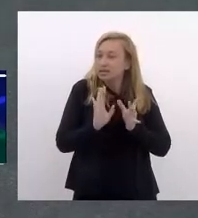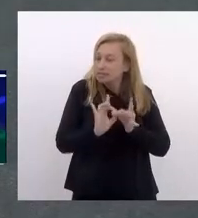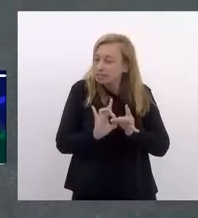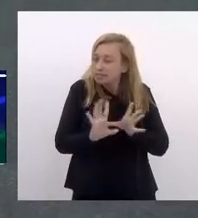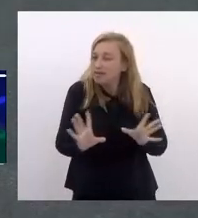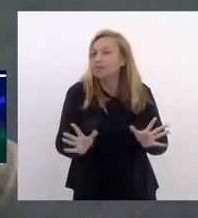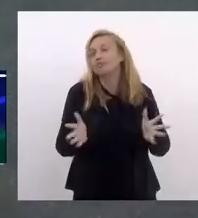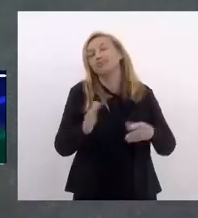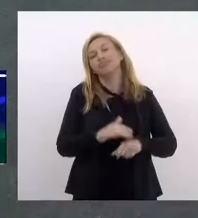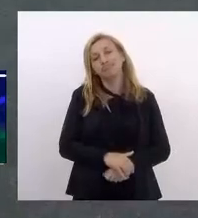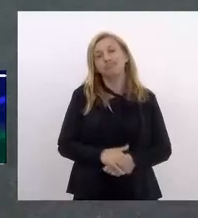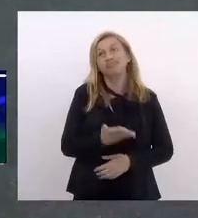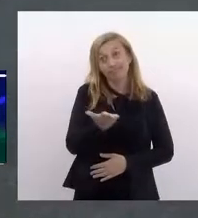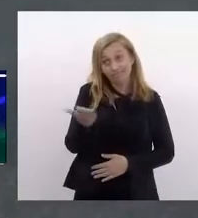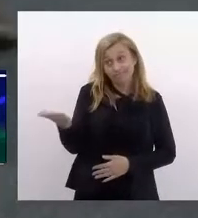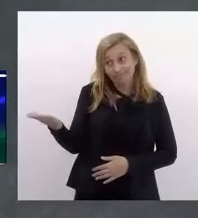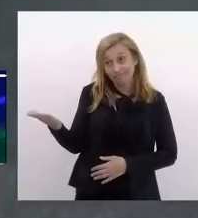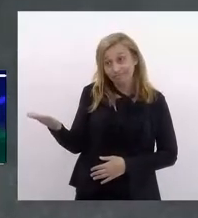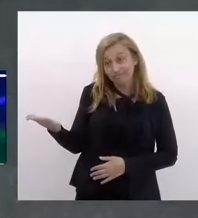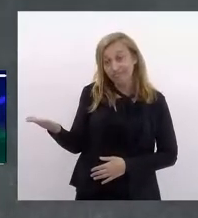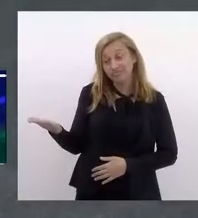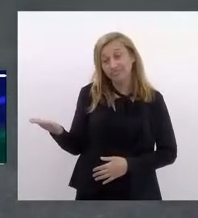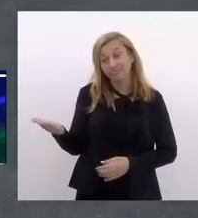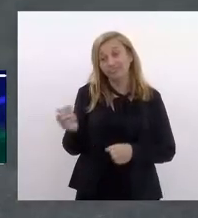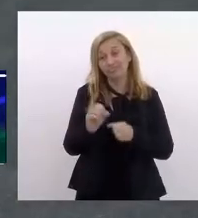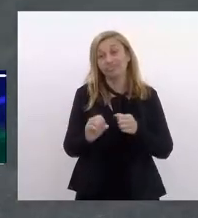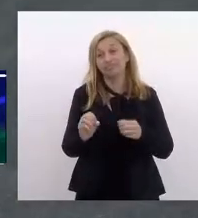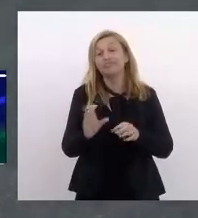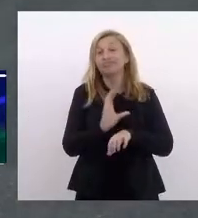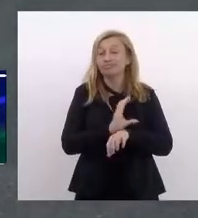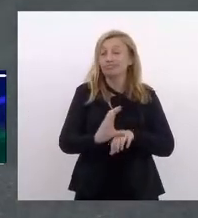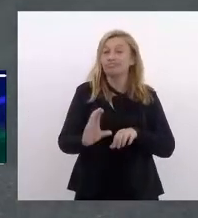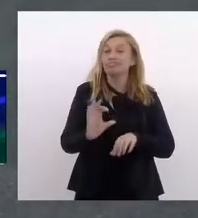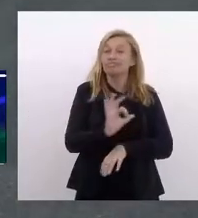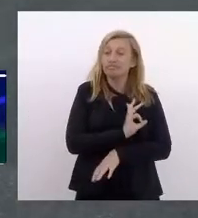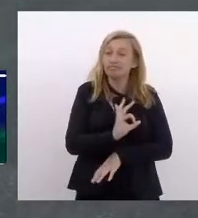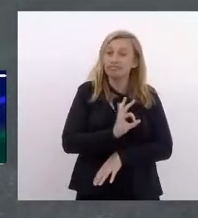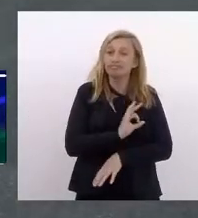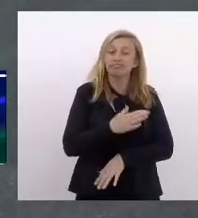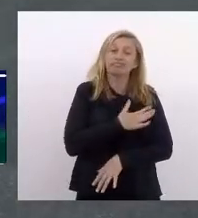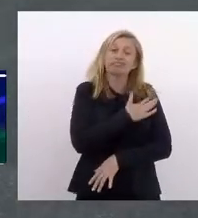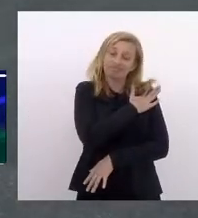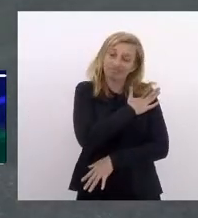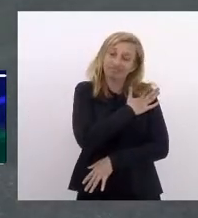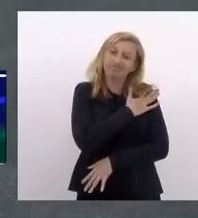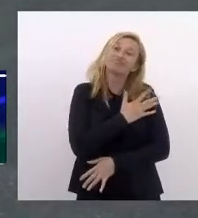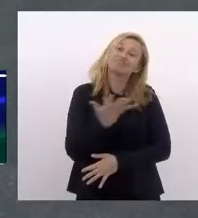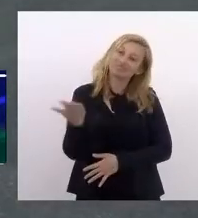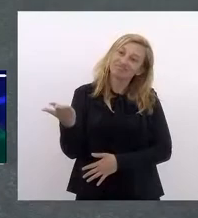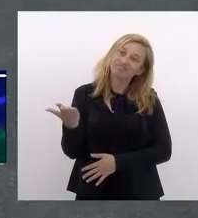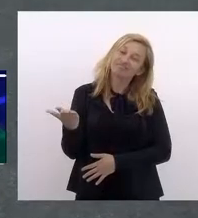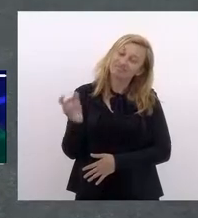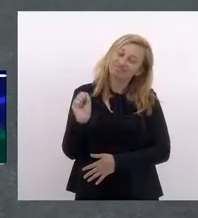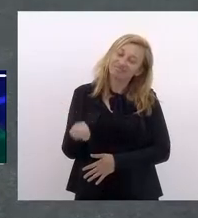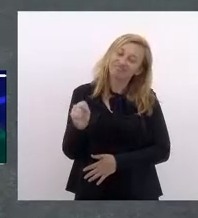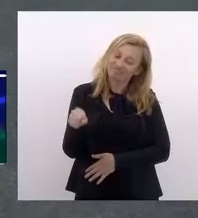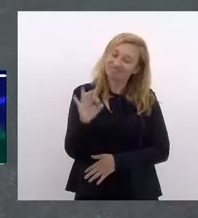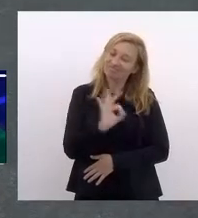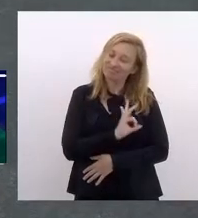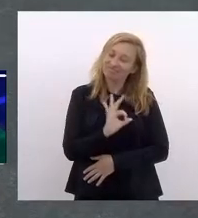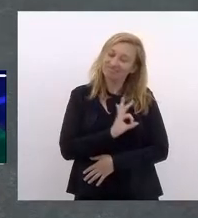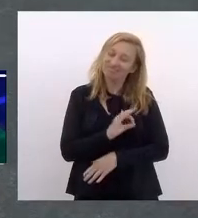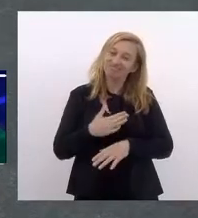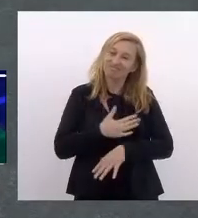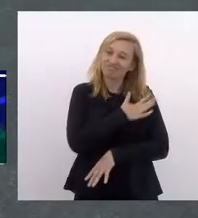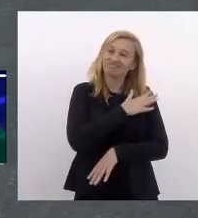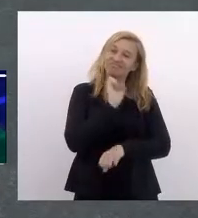permitiu que eles façam o curso da Polícia Militar e sejam, sim, policiais